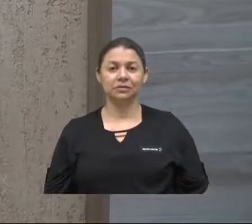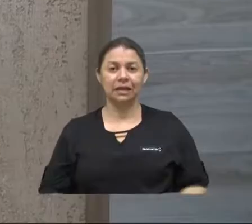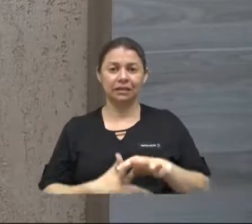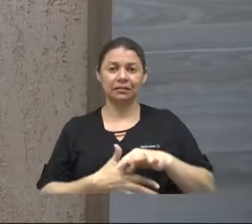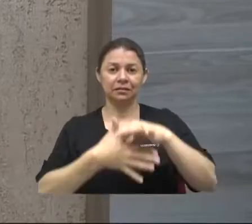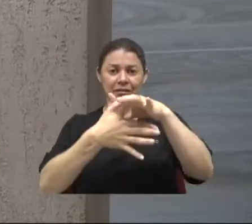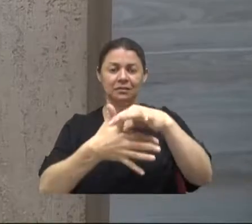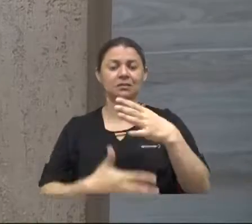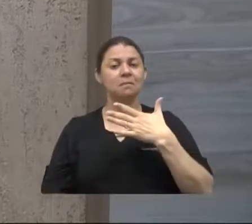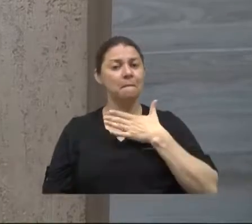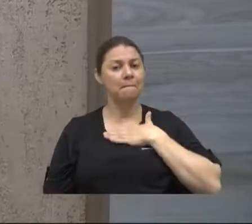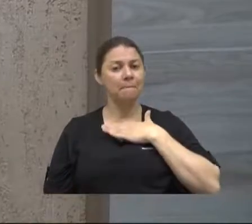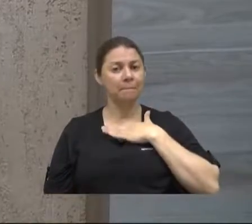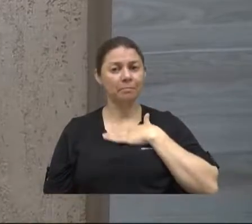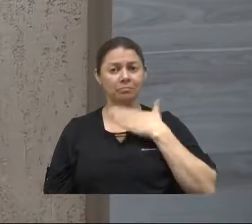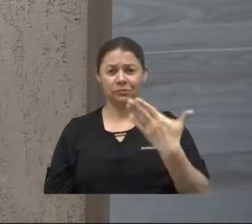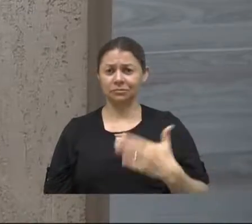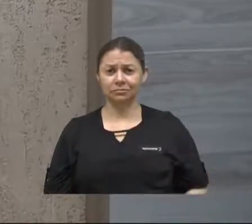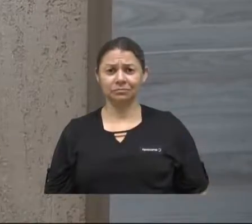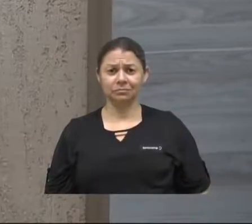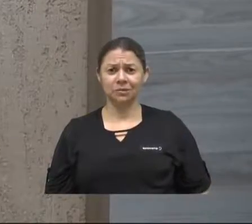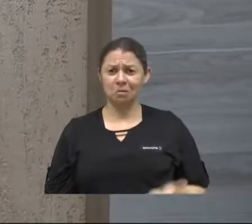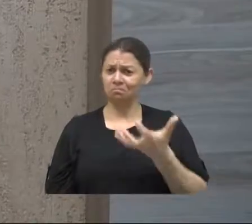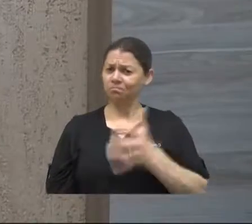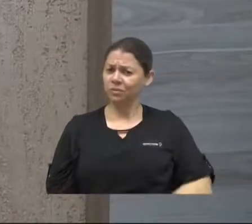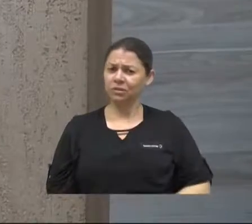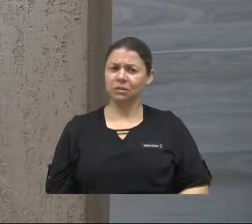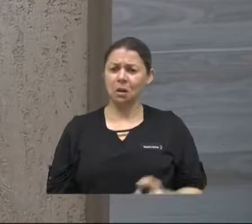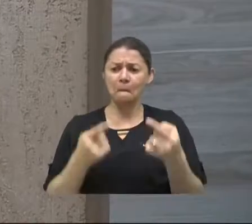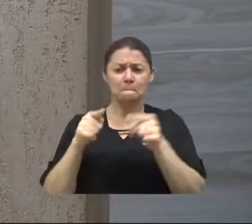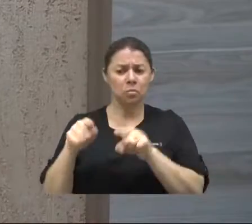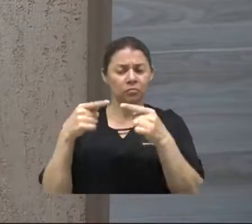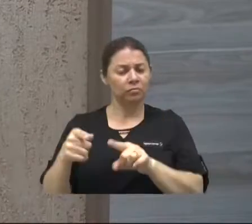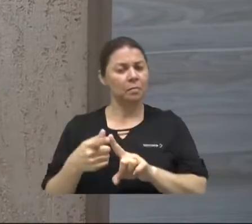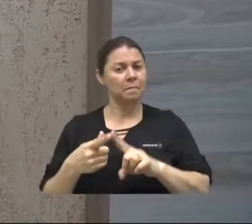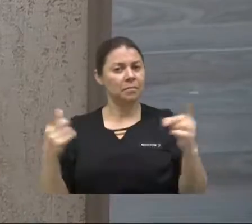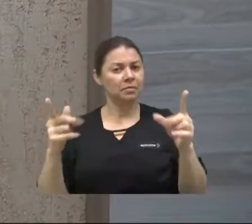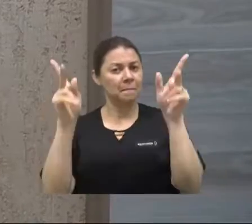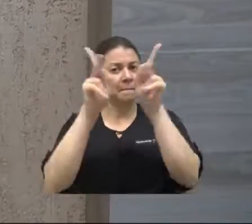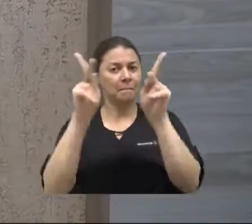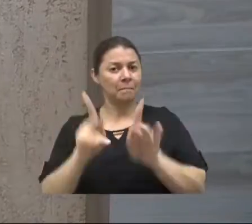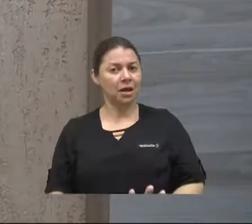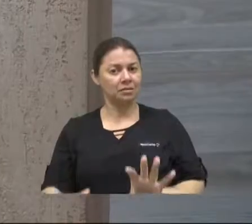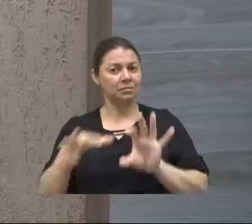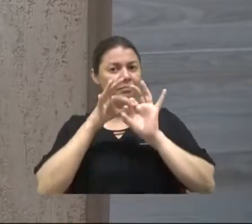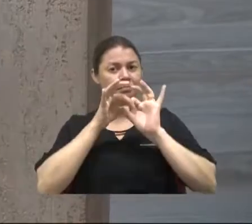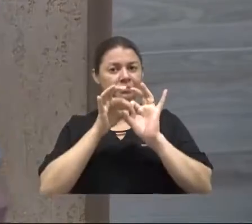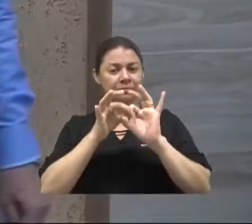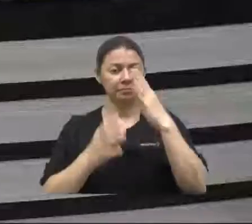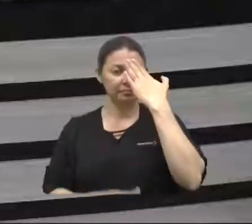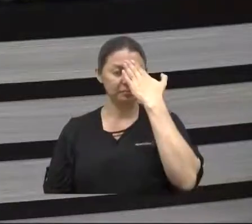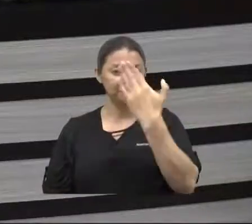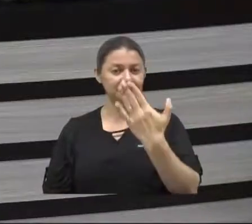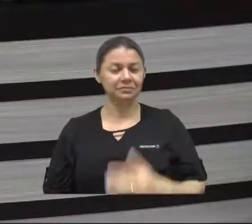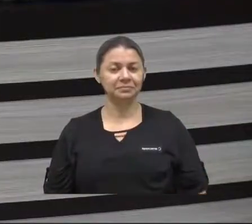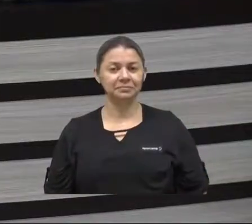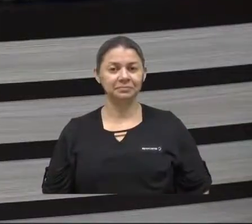buscar mal de ninguém, e sim a tranquilidade e paz nessa casa. Obrigado.